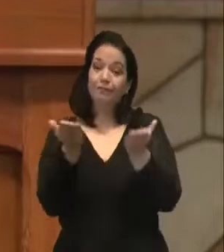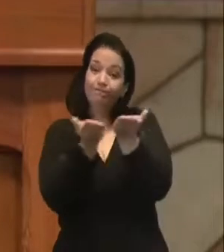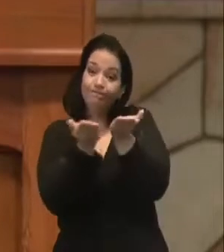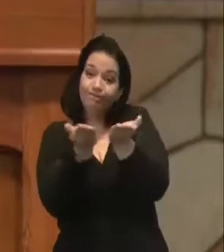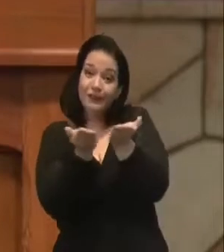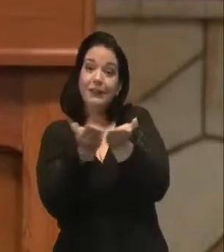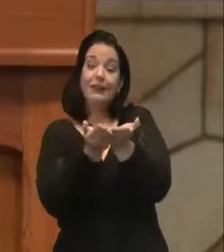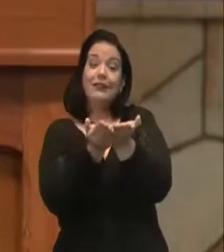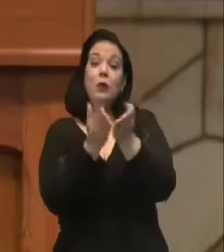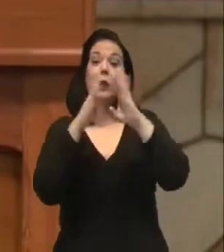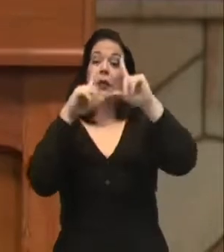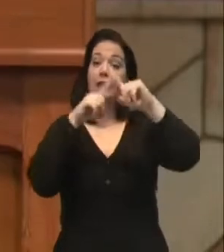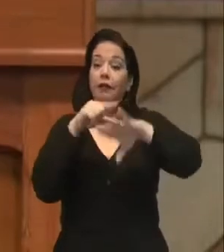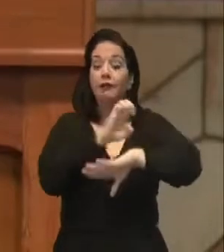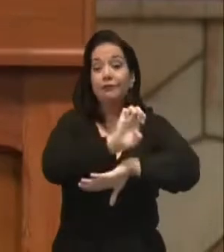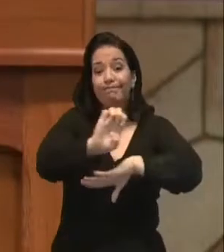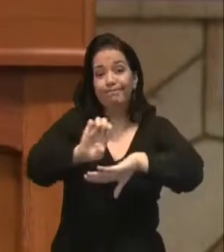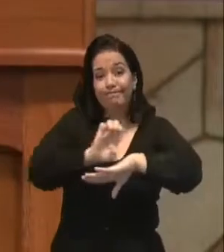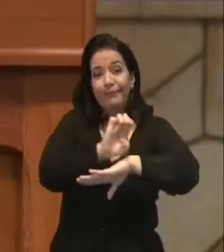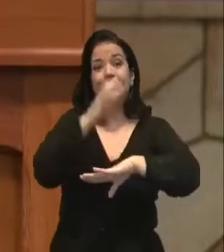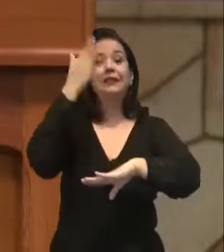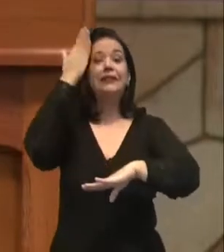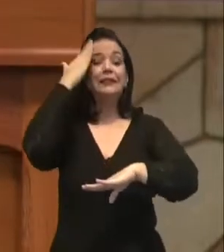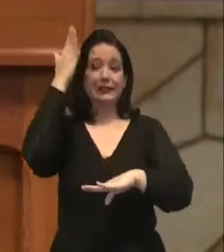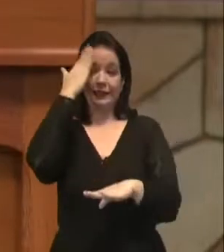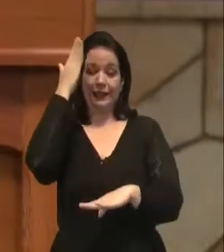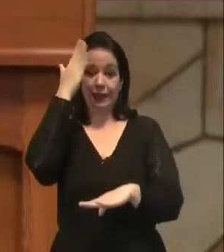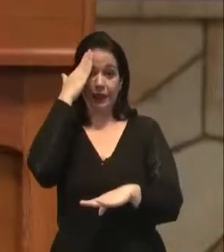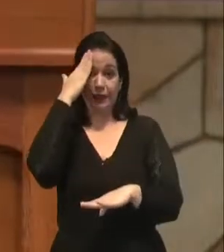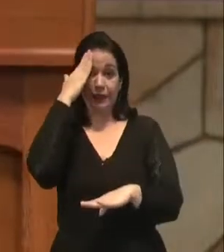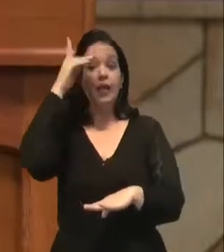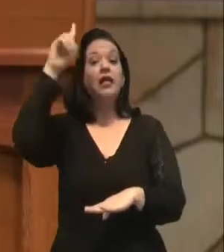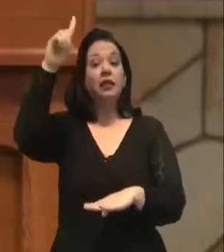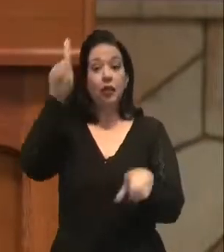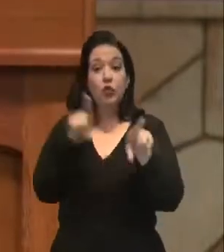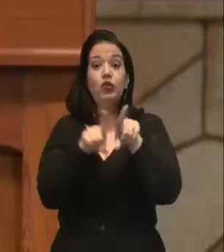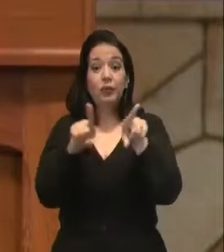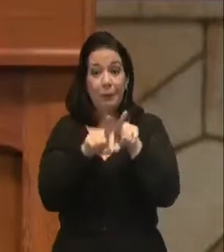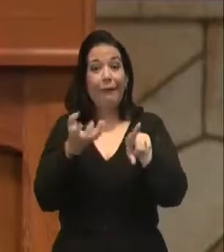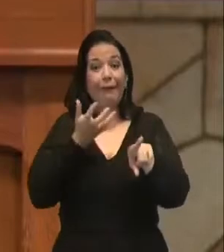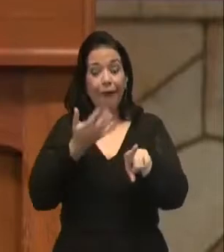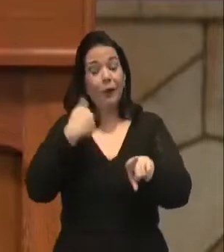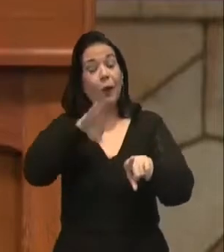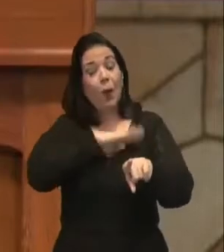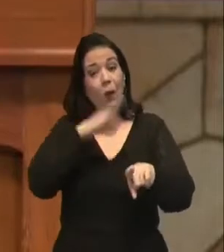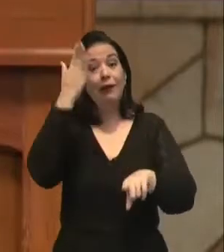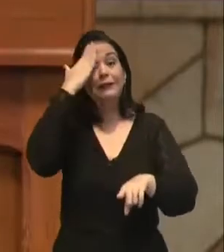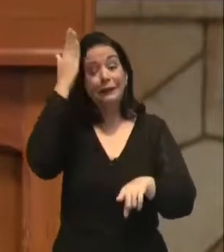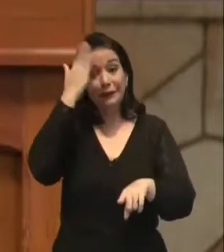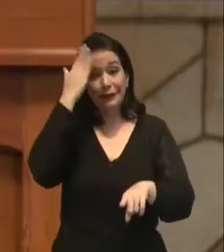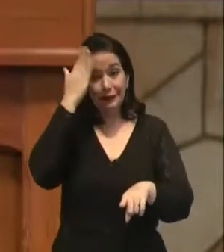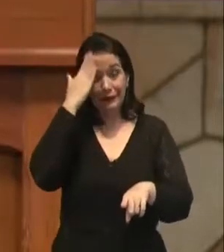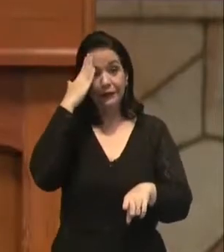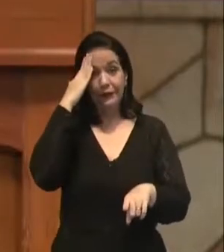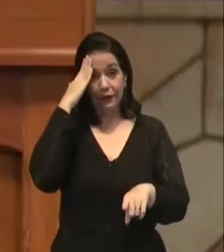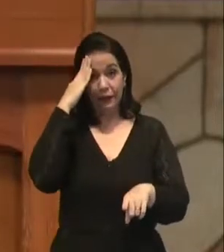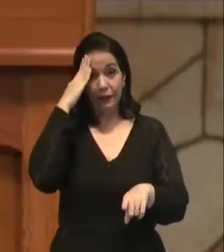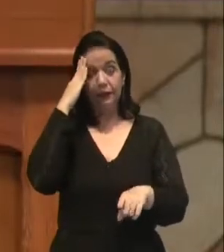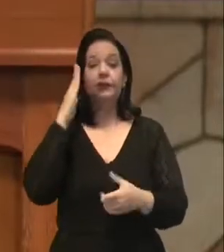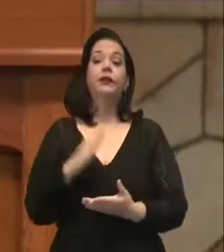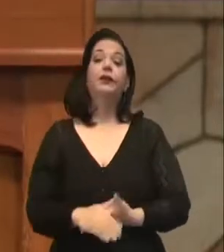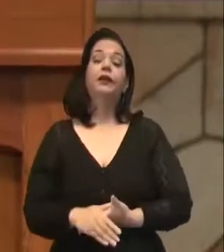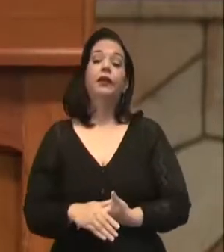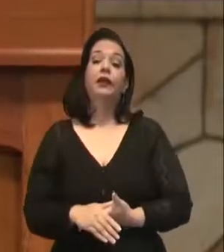compreendessem, e o que Deus deseja por meio da mensagem da carta de Paulo aos Efésios, o que Deus deseja que